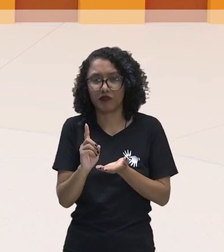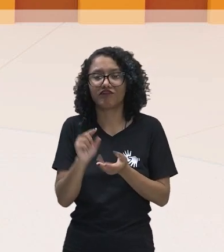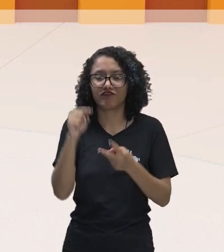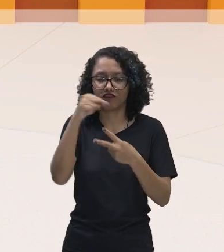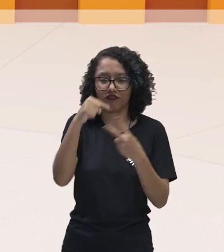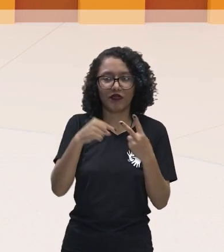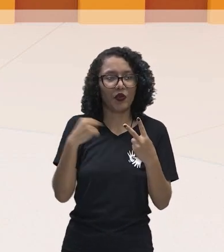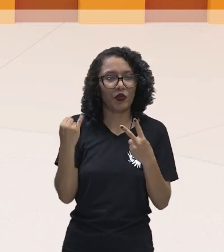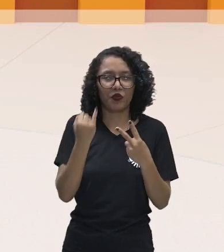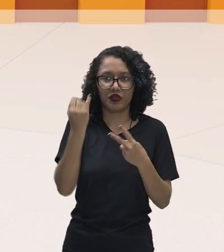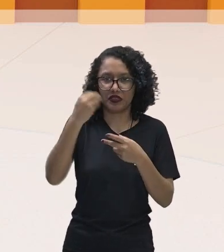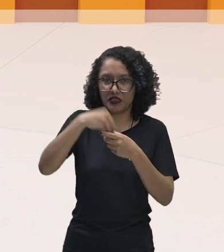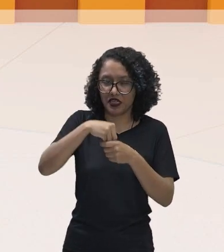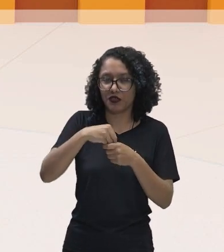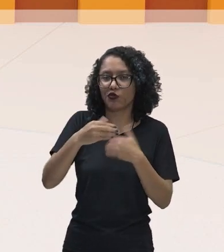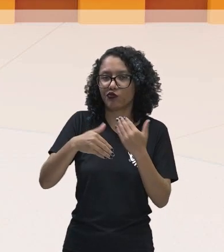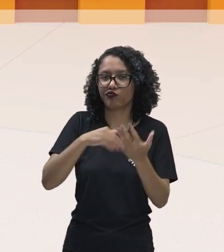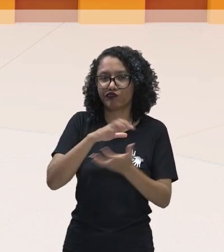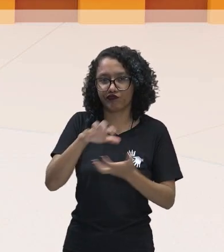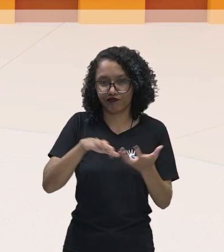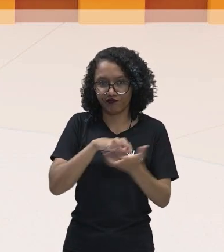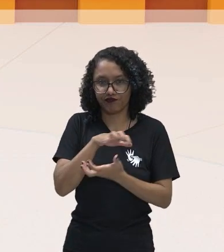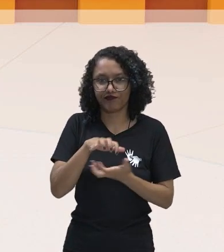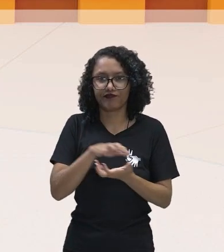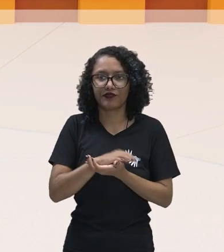processo revolucionário. Vamos adiante.